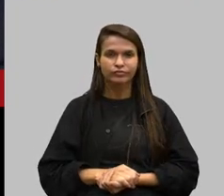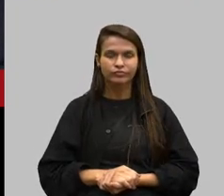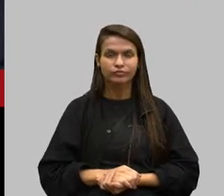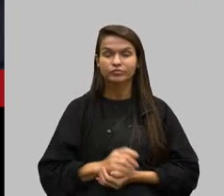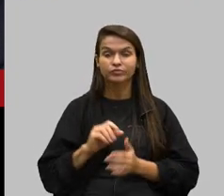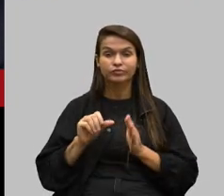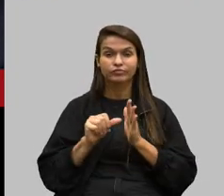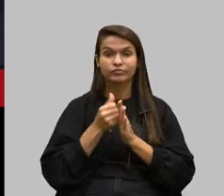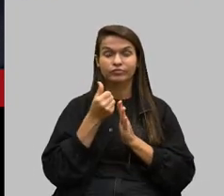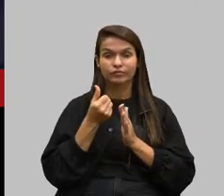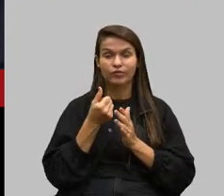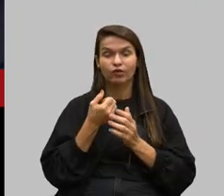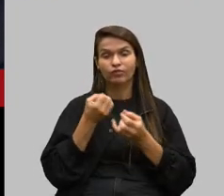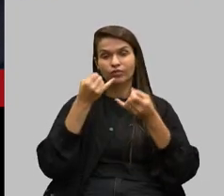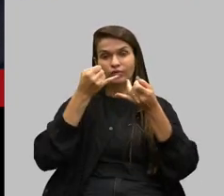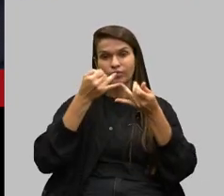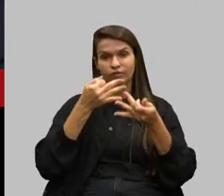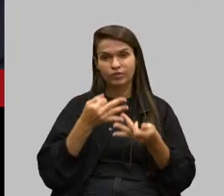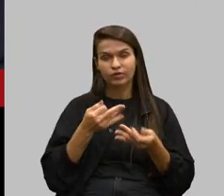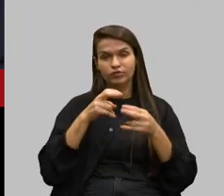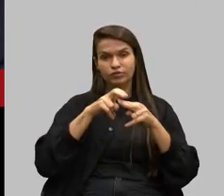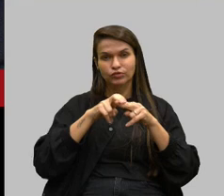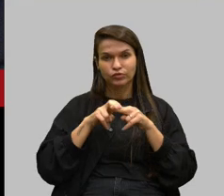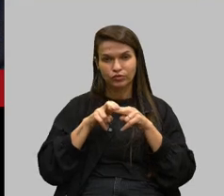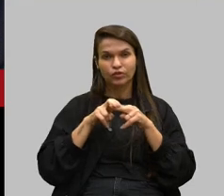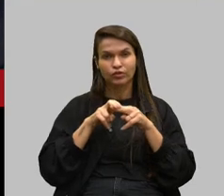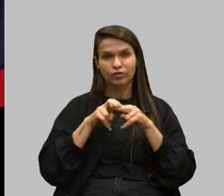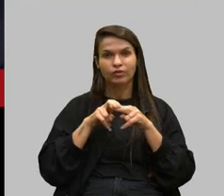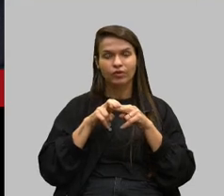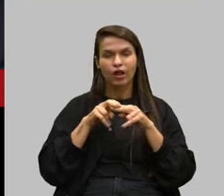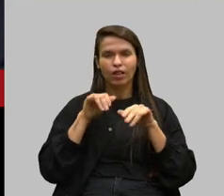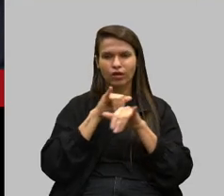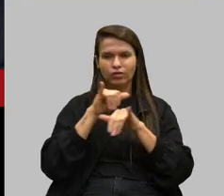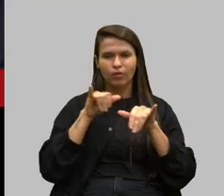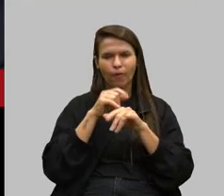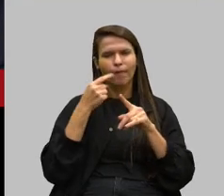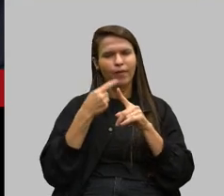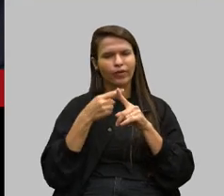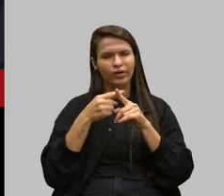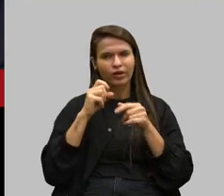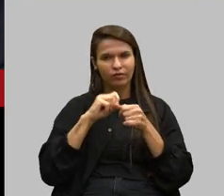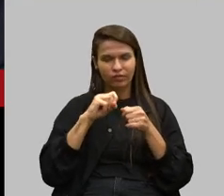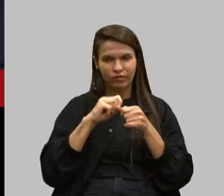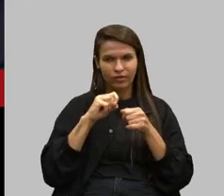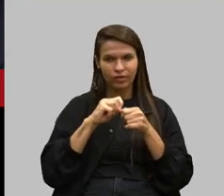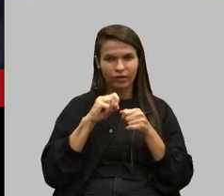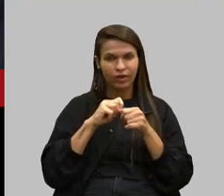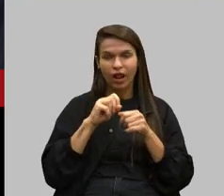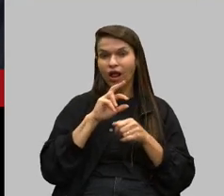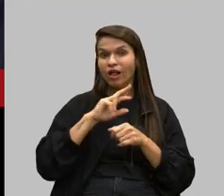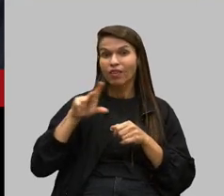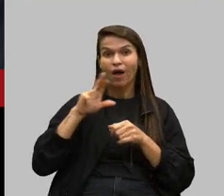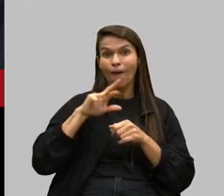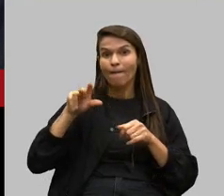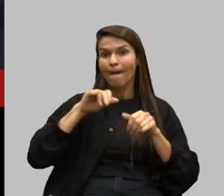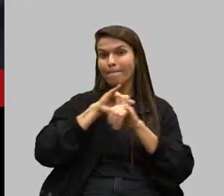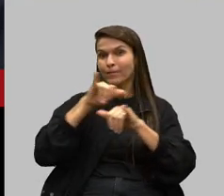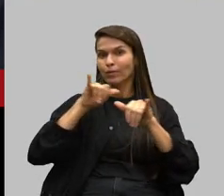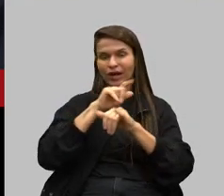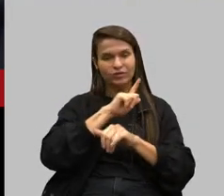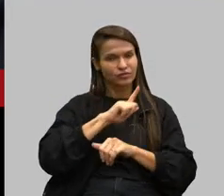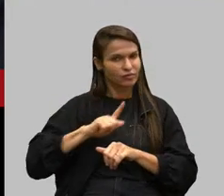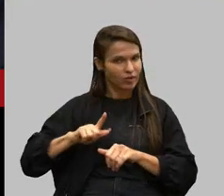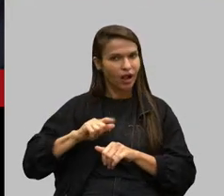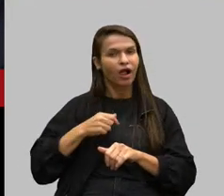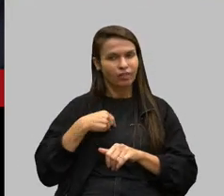primeiramente eu vou esclarecer sobre a nossa publicidade por que ela é feita né ela não é propaganda de governo ela tem